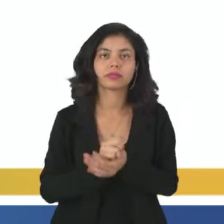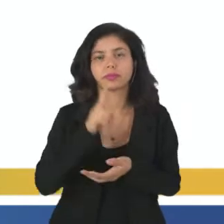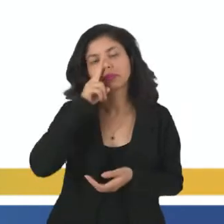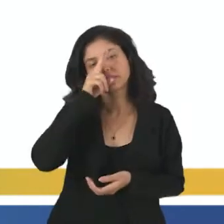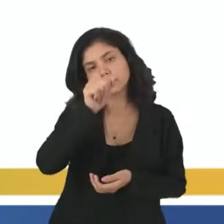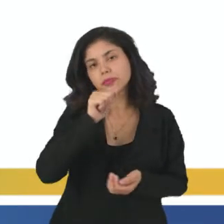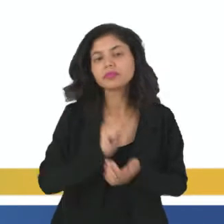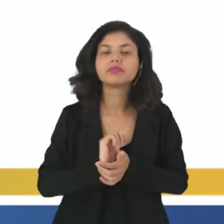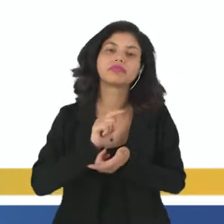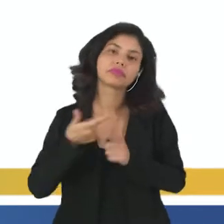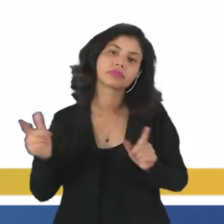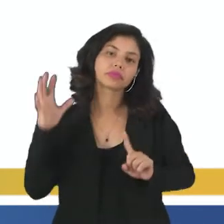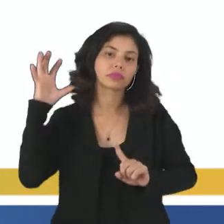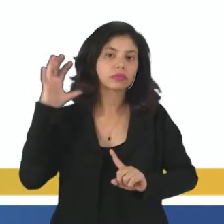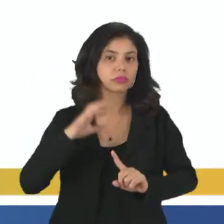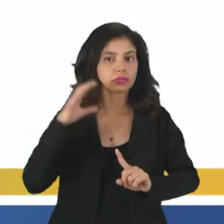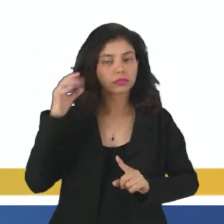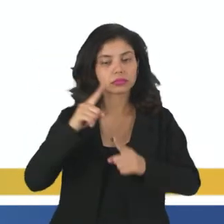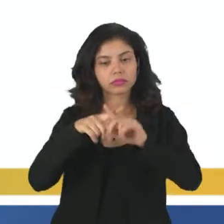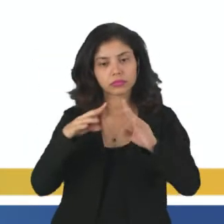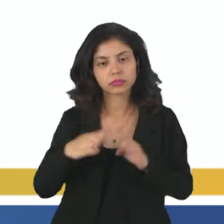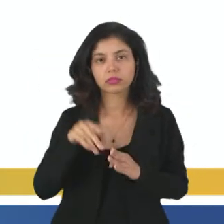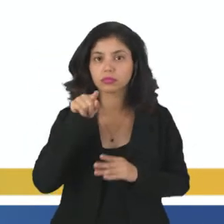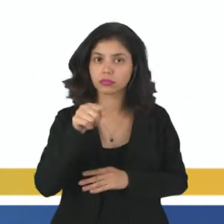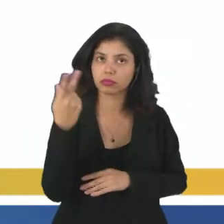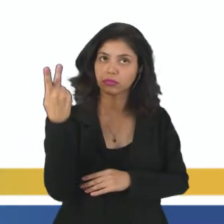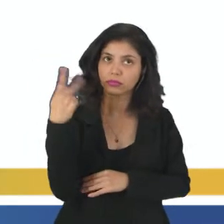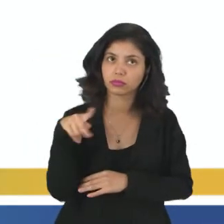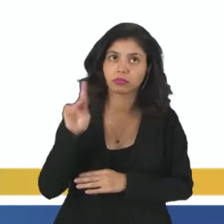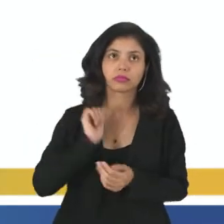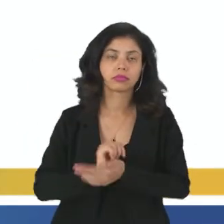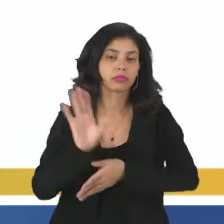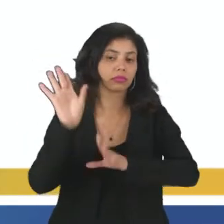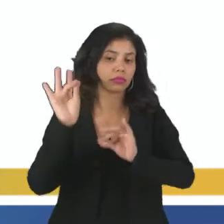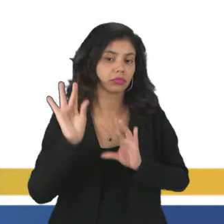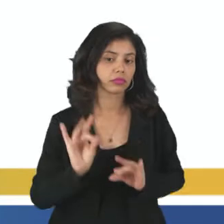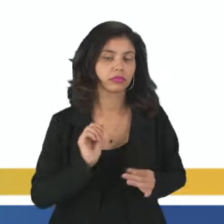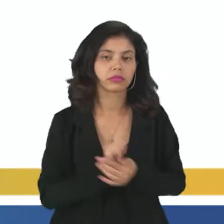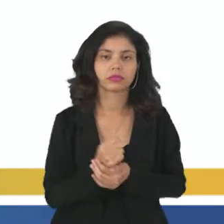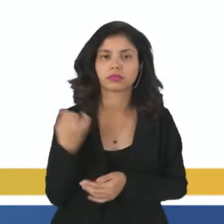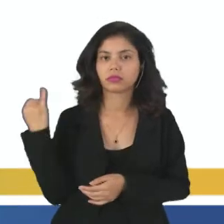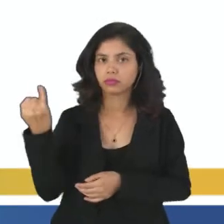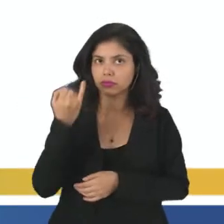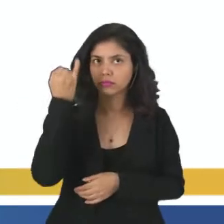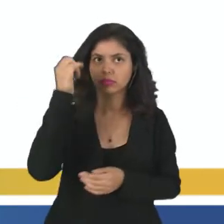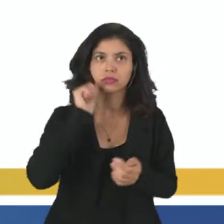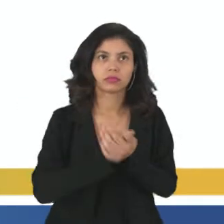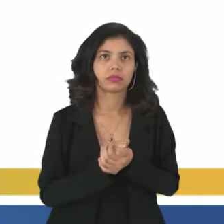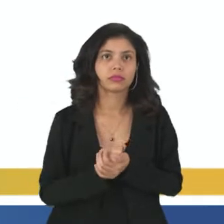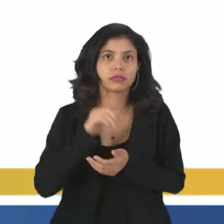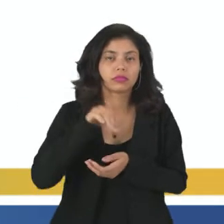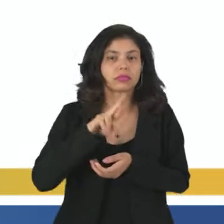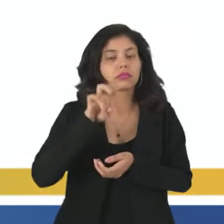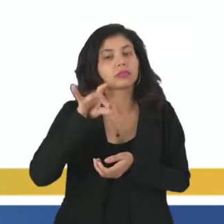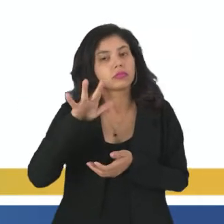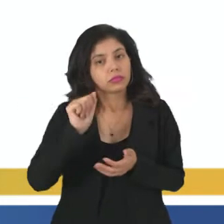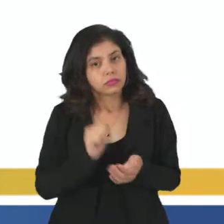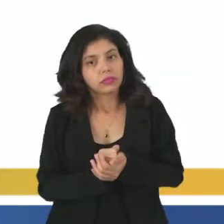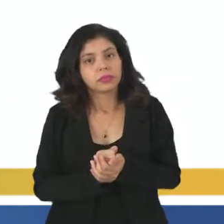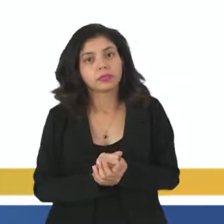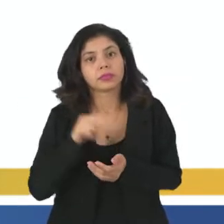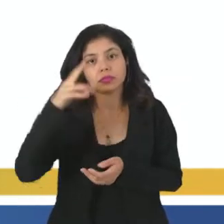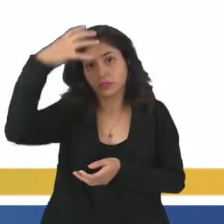poder e a grande influência que a igreja tinha nesse período. Então, cada vez mais, principalmente os membros da nobreza e